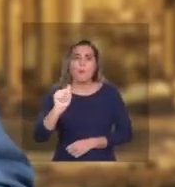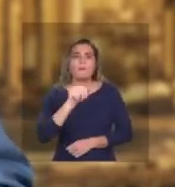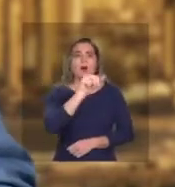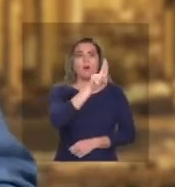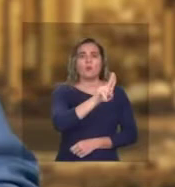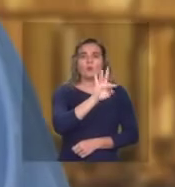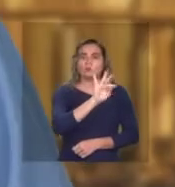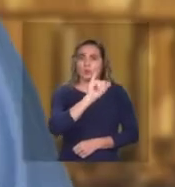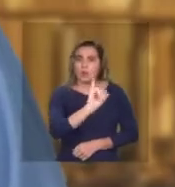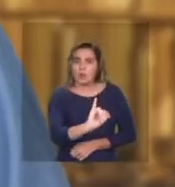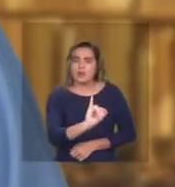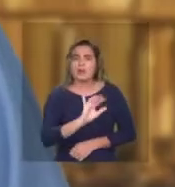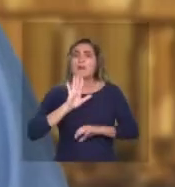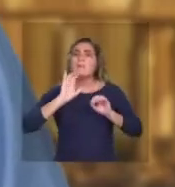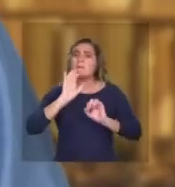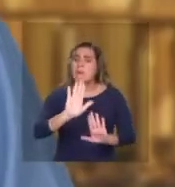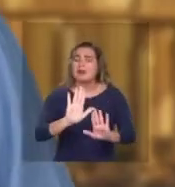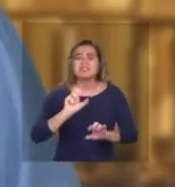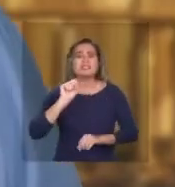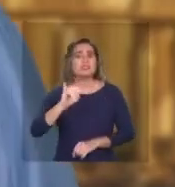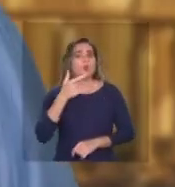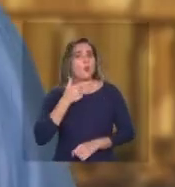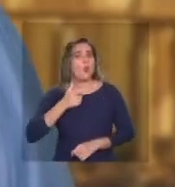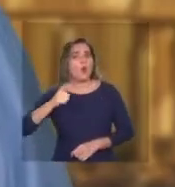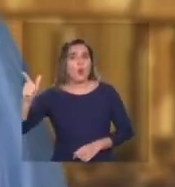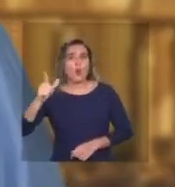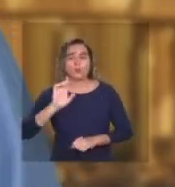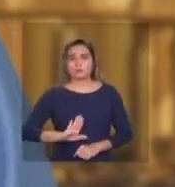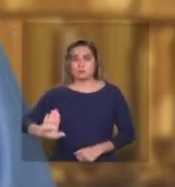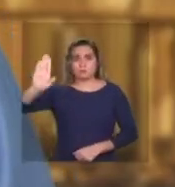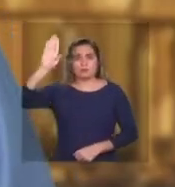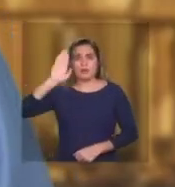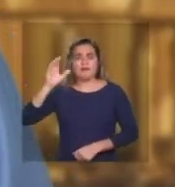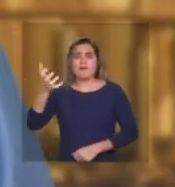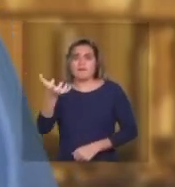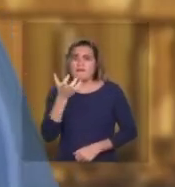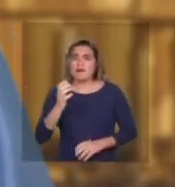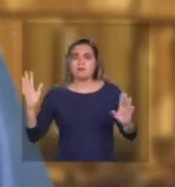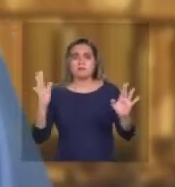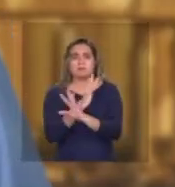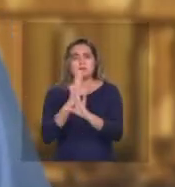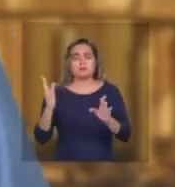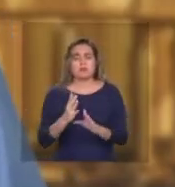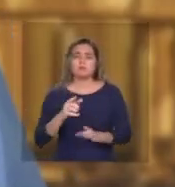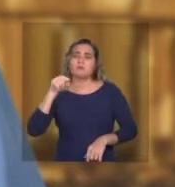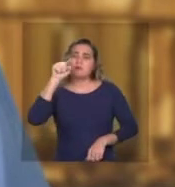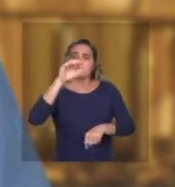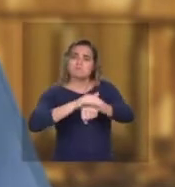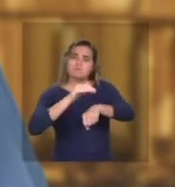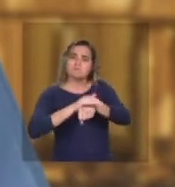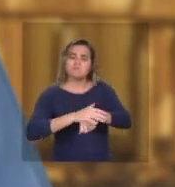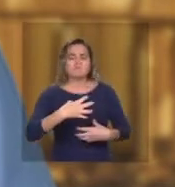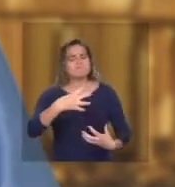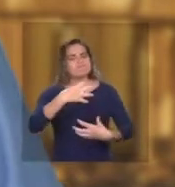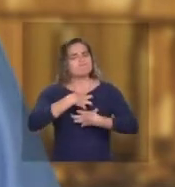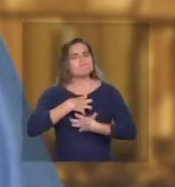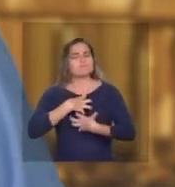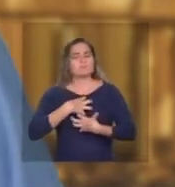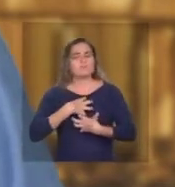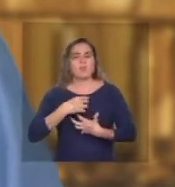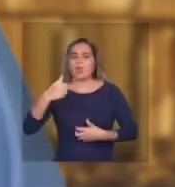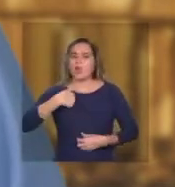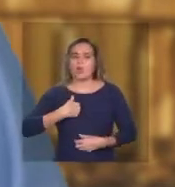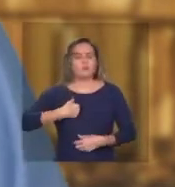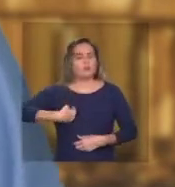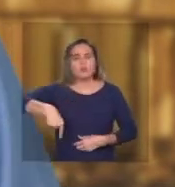nem às UTIs. Se outros candidatos promoverem essas aglomerações, caberá a você julgar. Mas eu